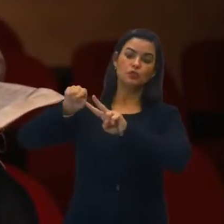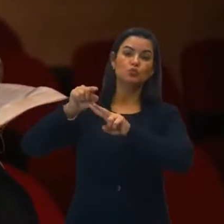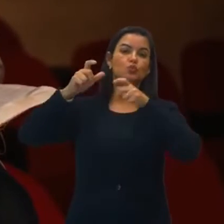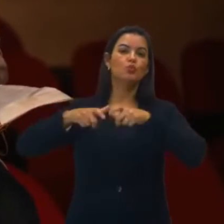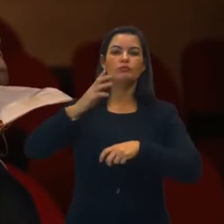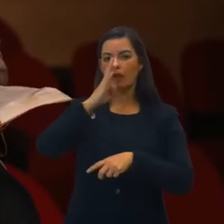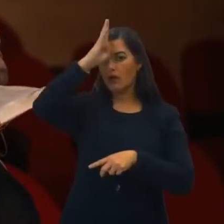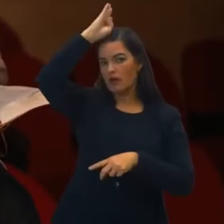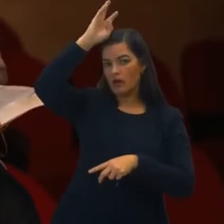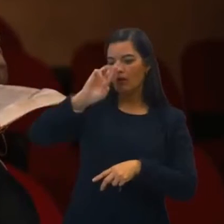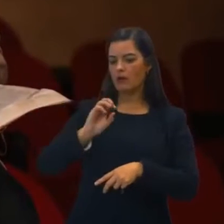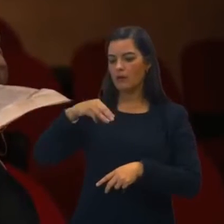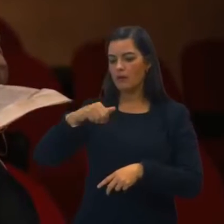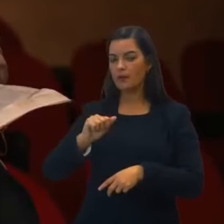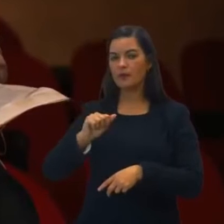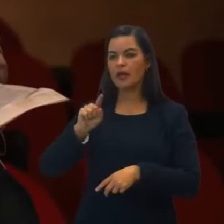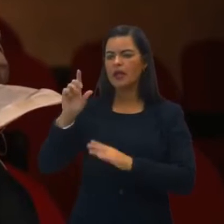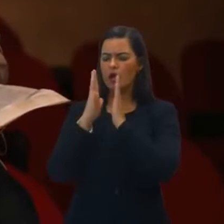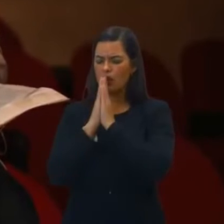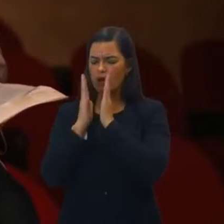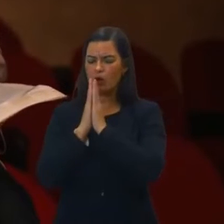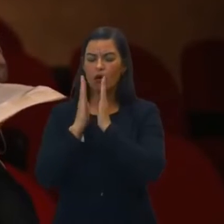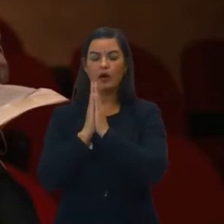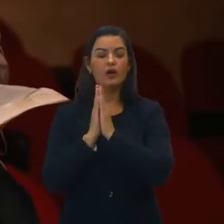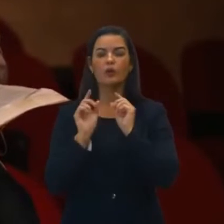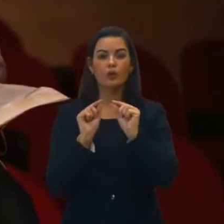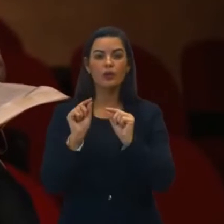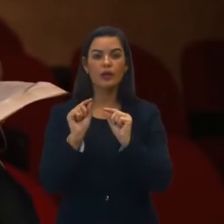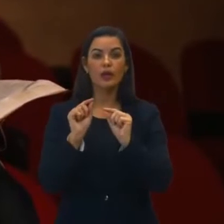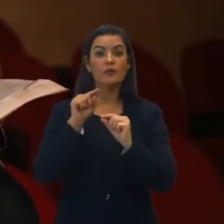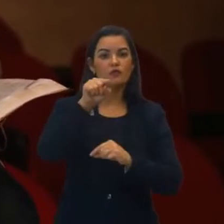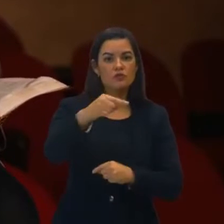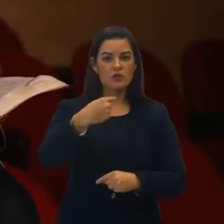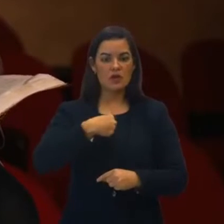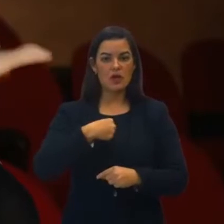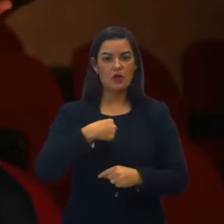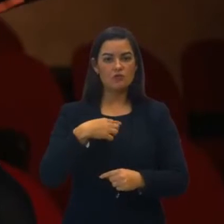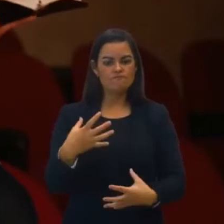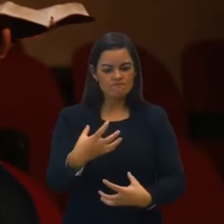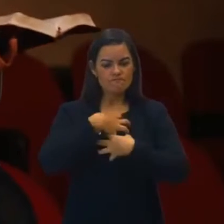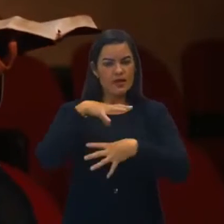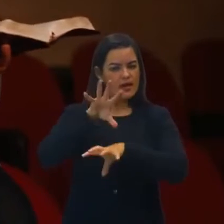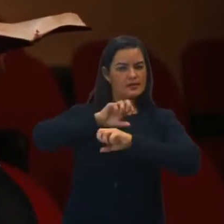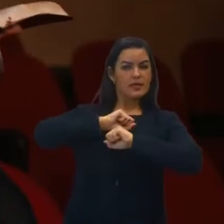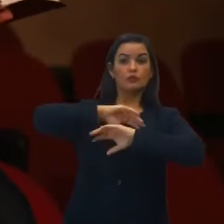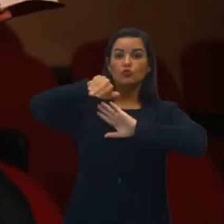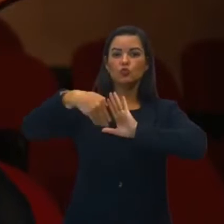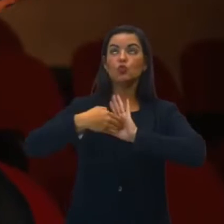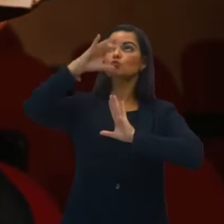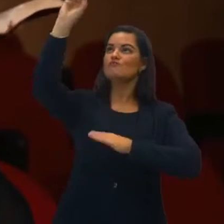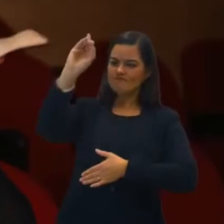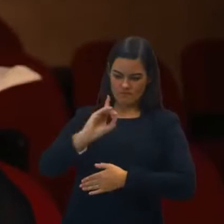você e eu sejamos tomados de toda a plenitude de Deus. E talvez você possa pensar que